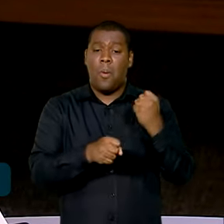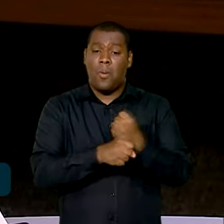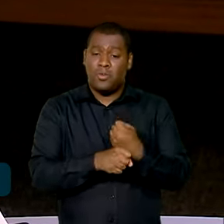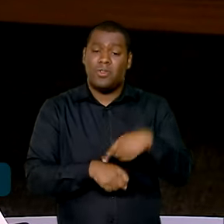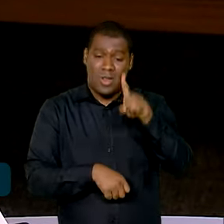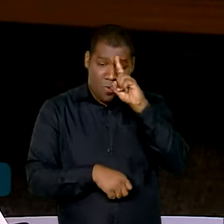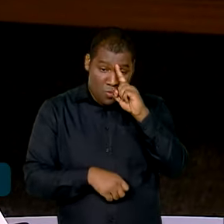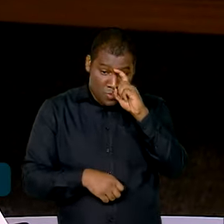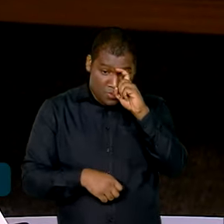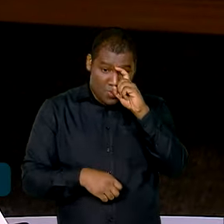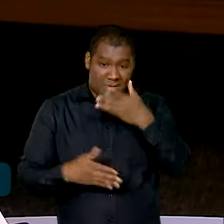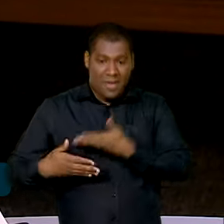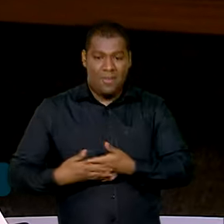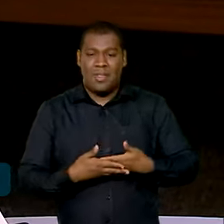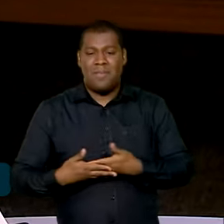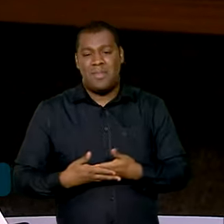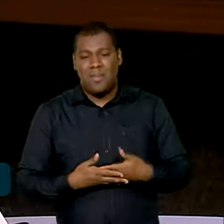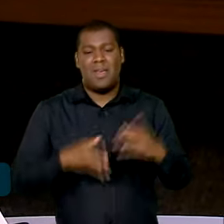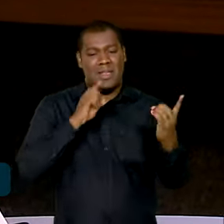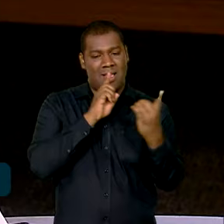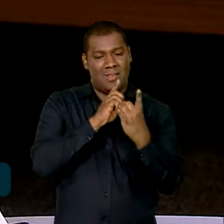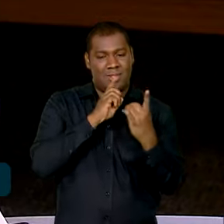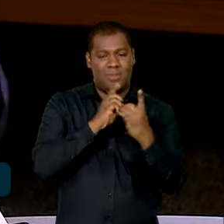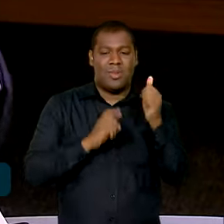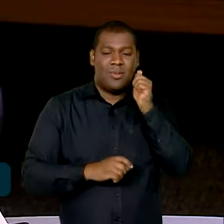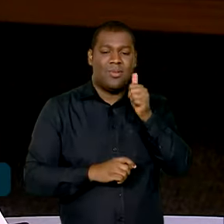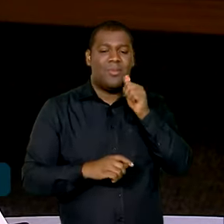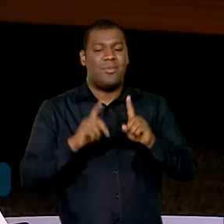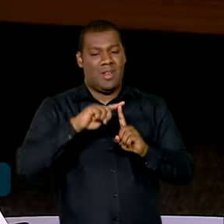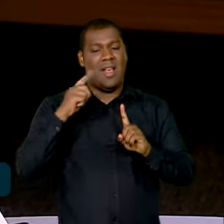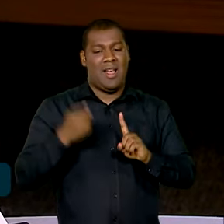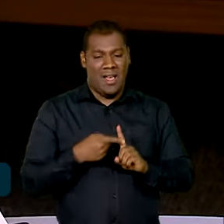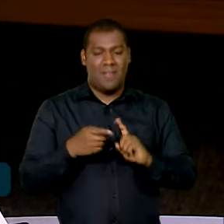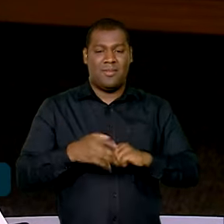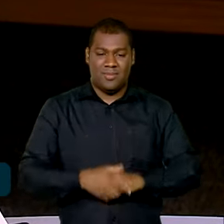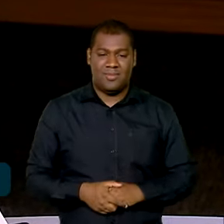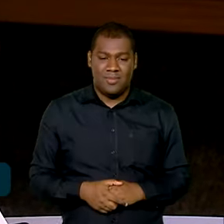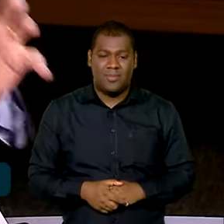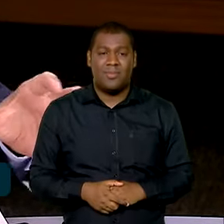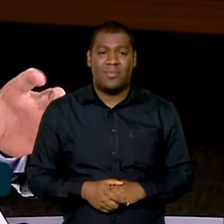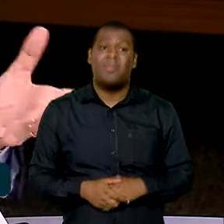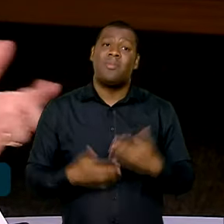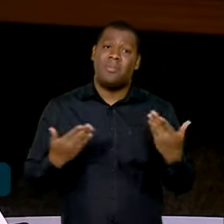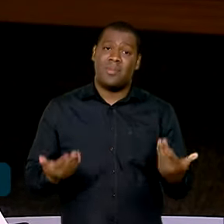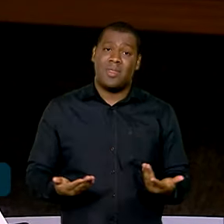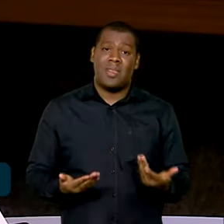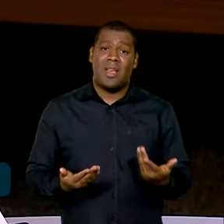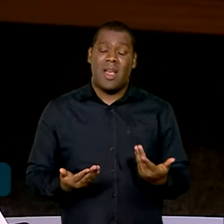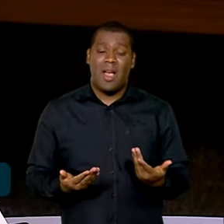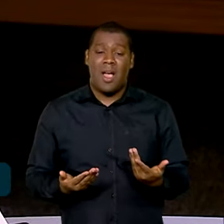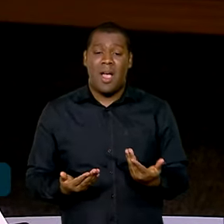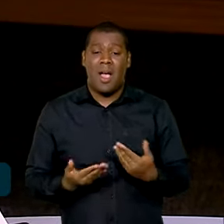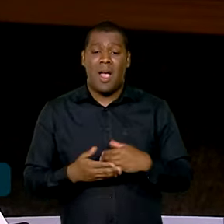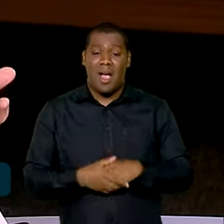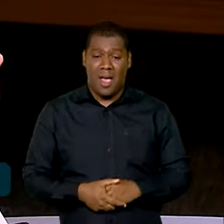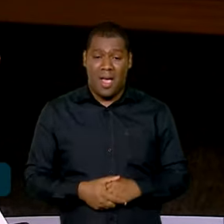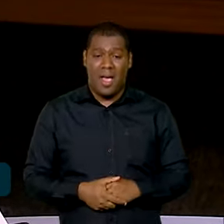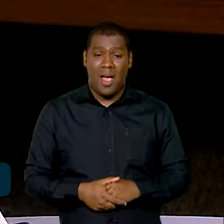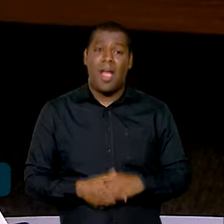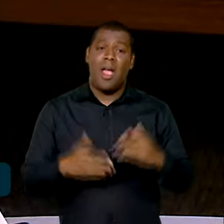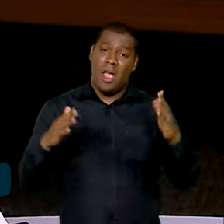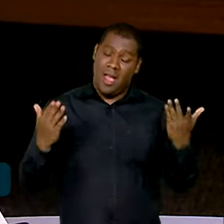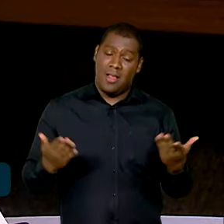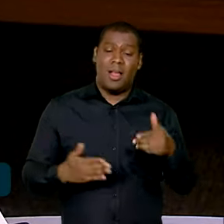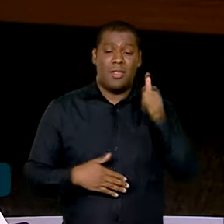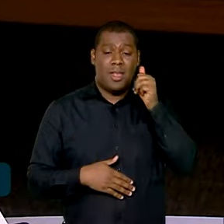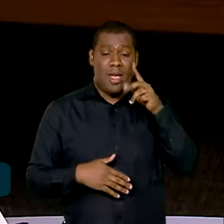materno-infantil. Então, a partir dessa classificação, nós priorizamos, colocando evidente as maternidades e as casas de